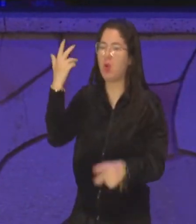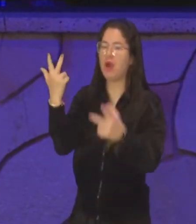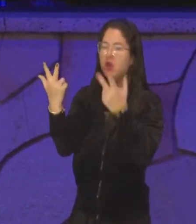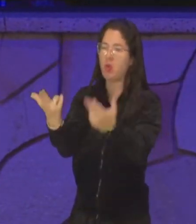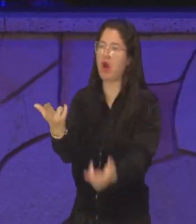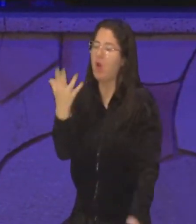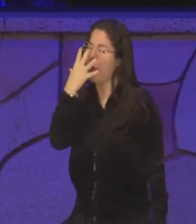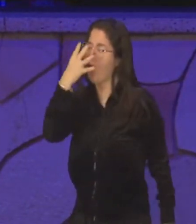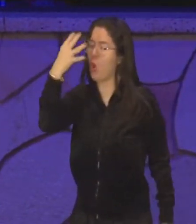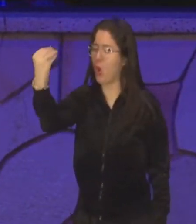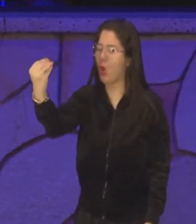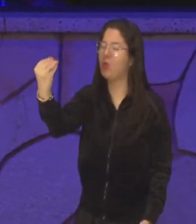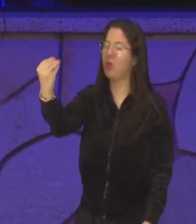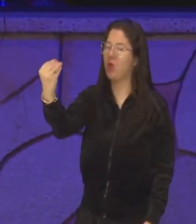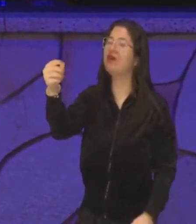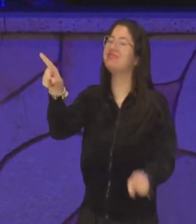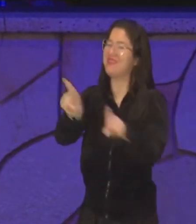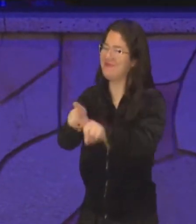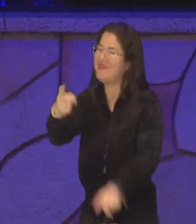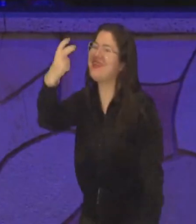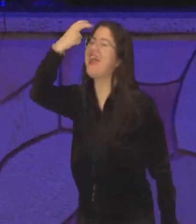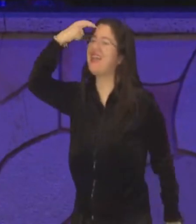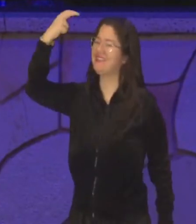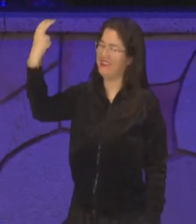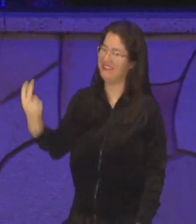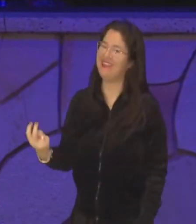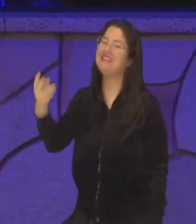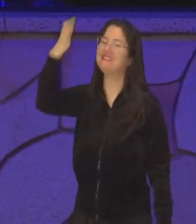são astutos, são inteligentes,